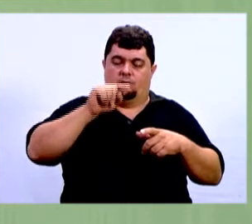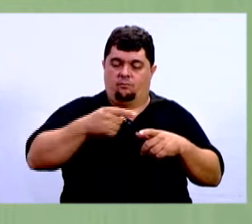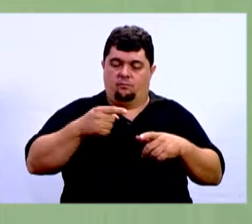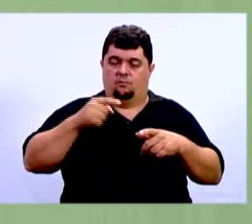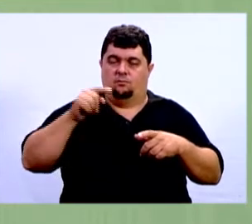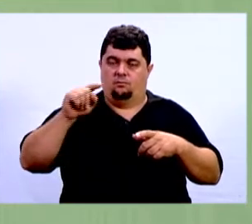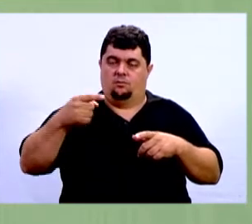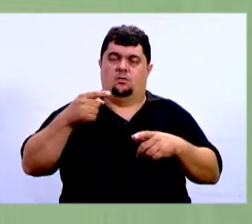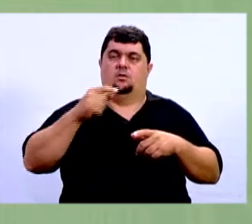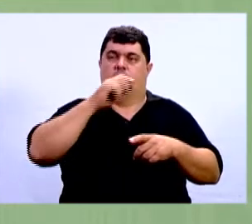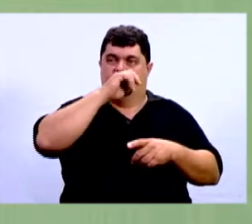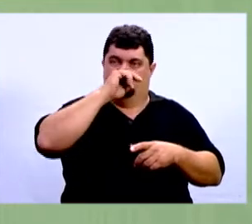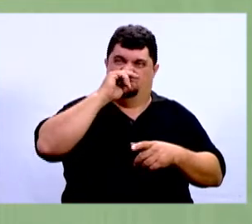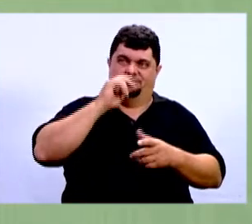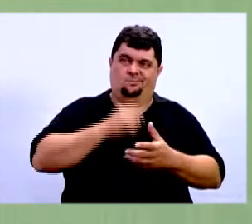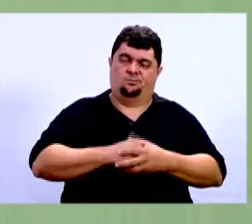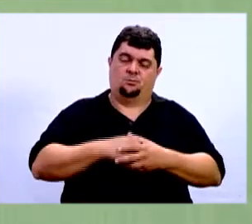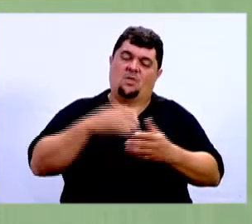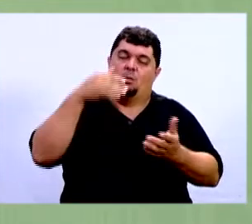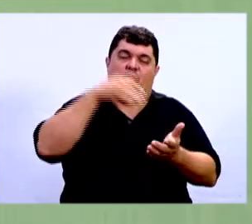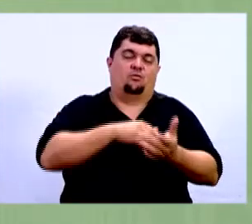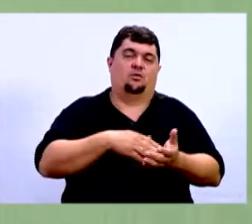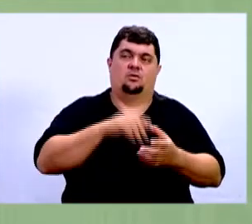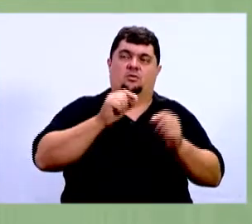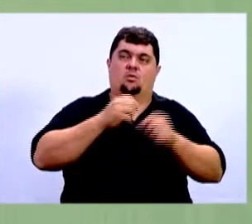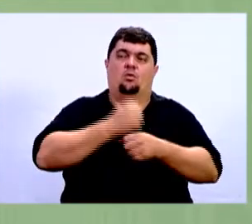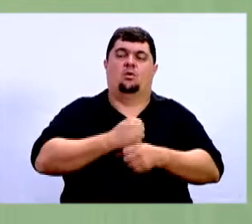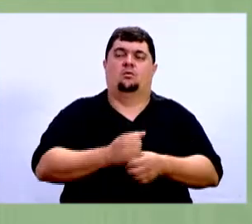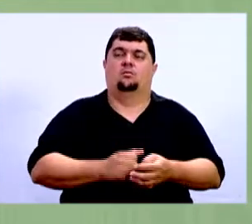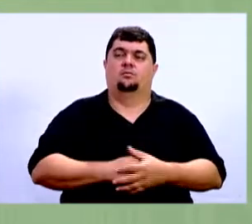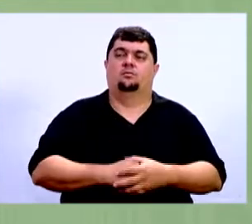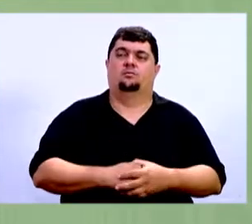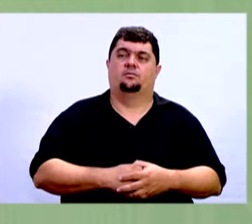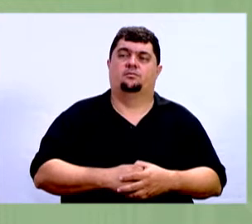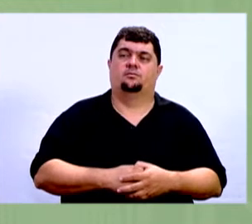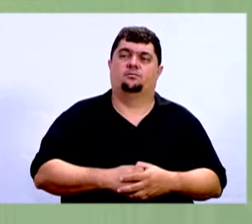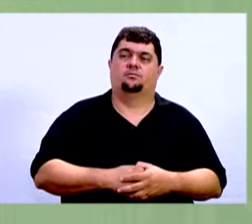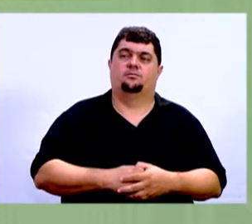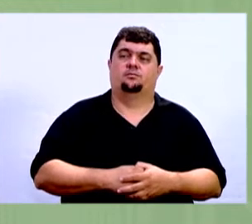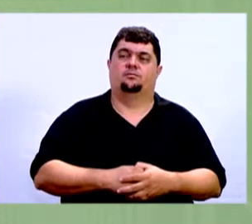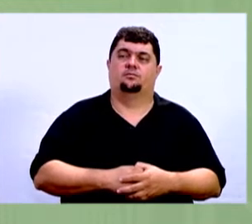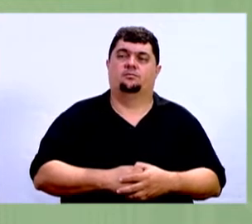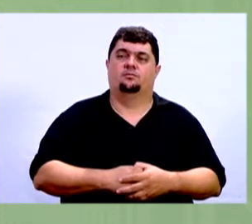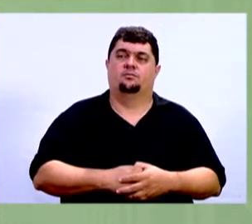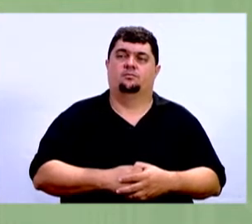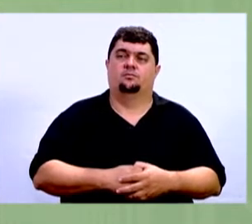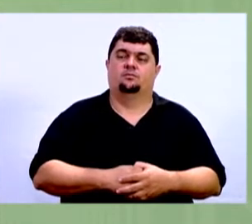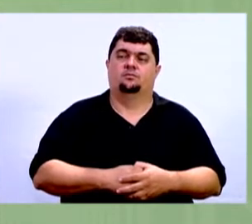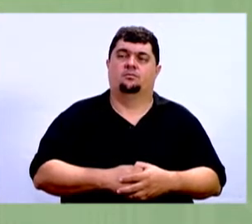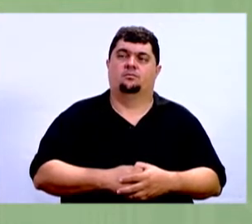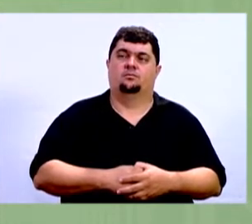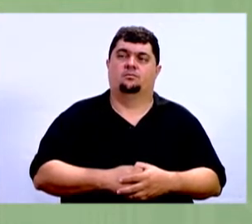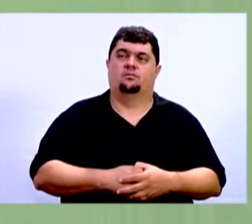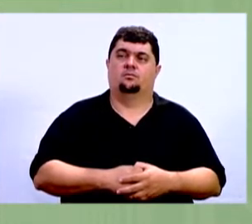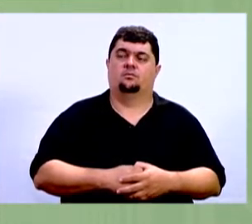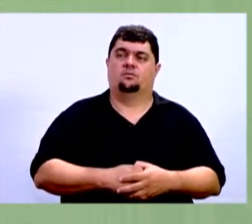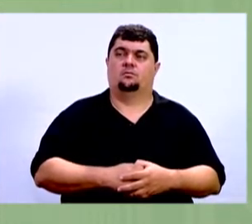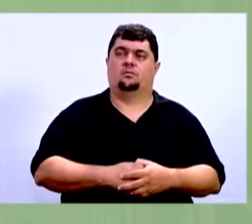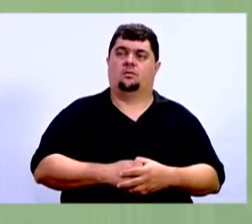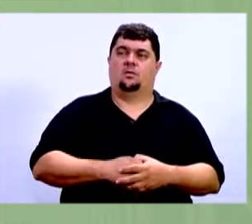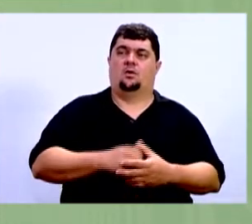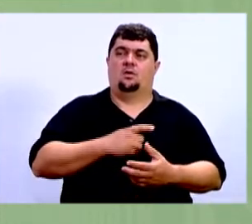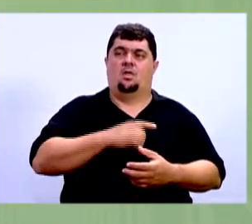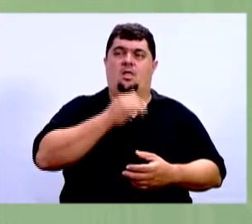uma vírgula. E por fim, o ano. Eu tenho ainda que, quando eu tenho